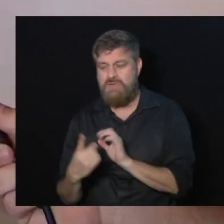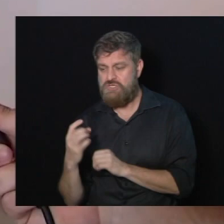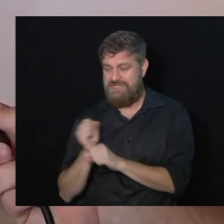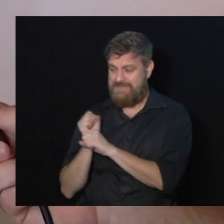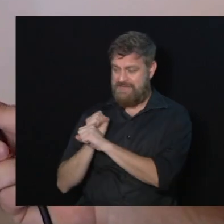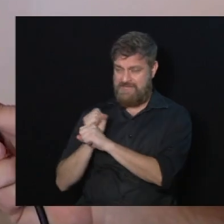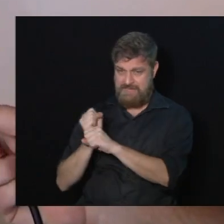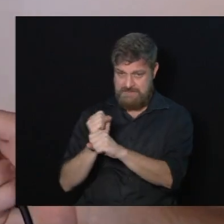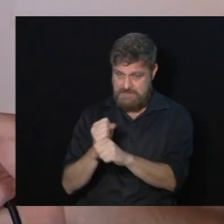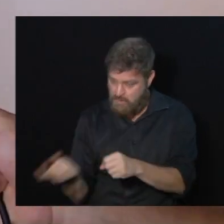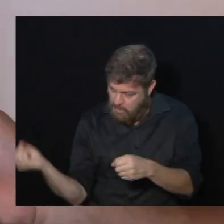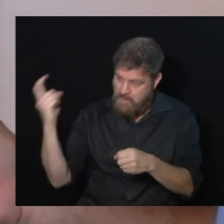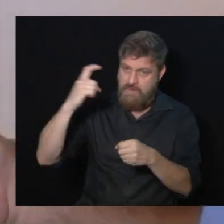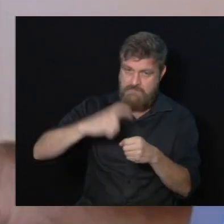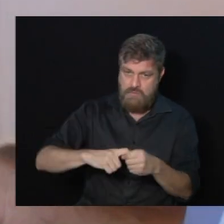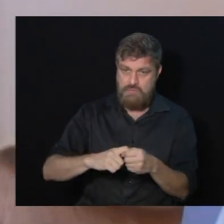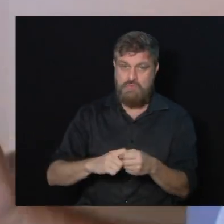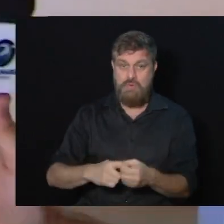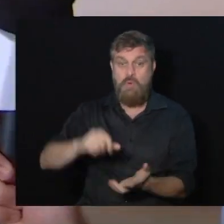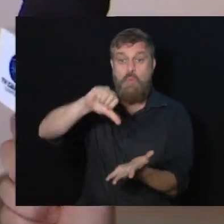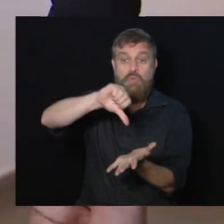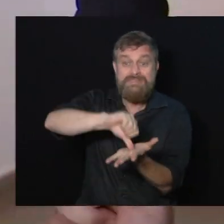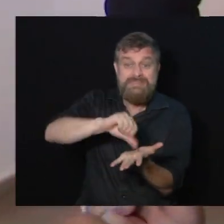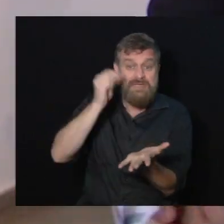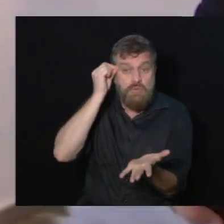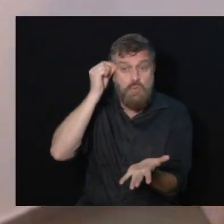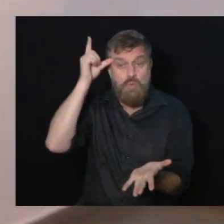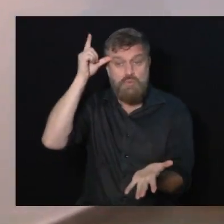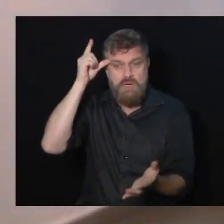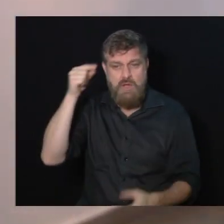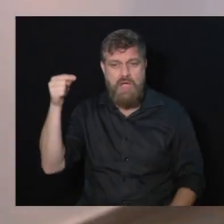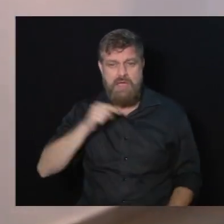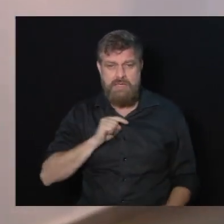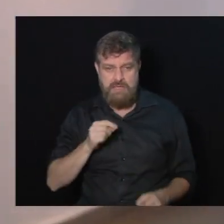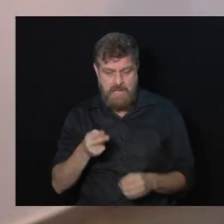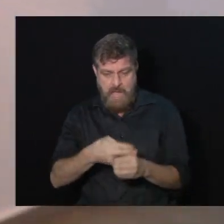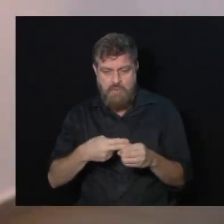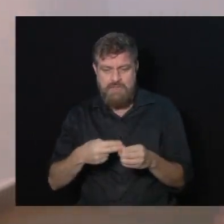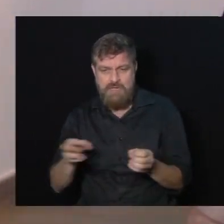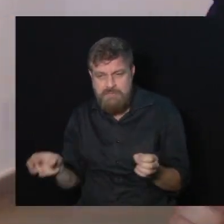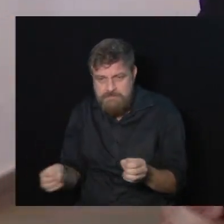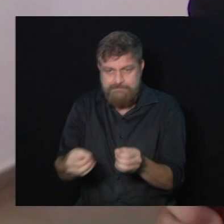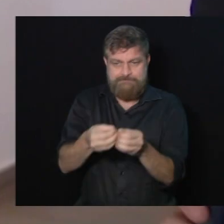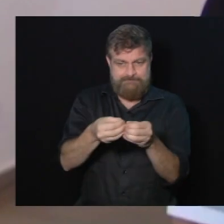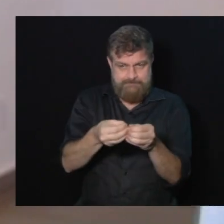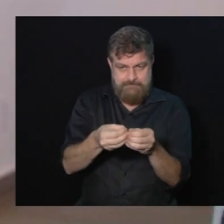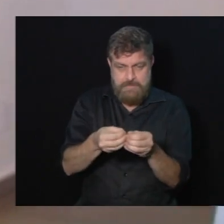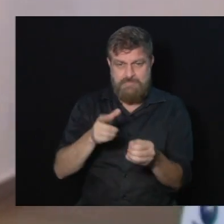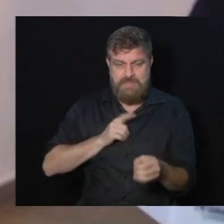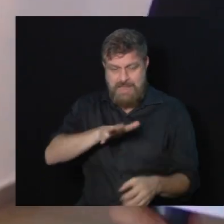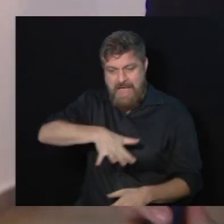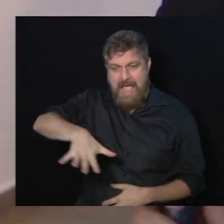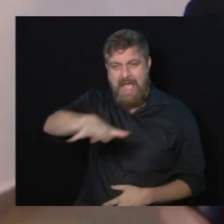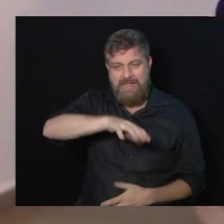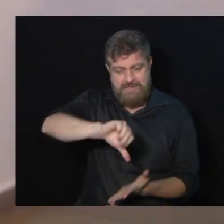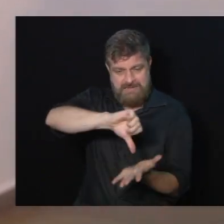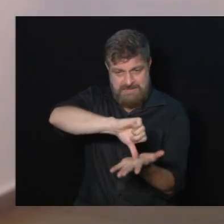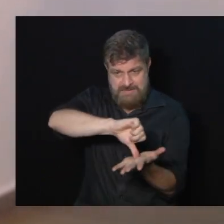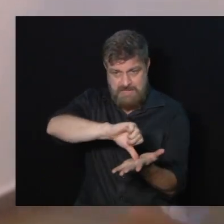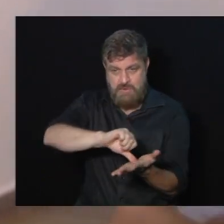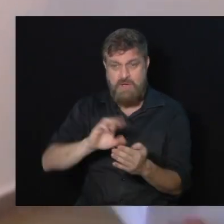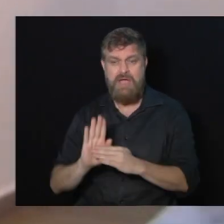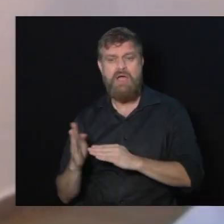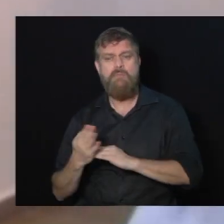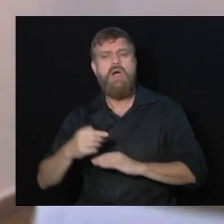anos ele reabriu agora como centro cultural. Aqui é um braço da Unicamp na região central de Campinas, inclusive aqui no Botafogo também